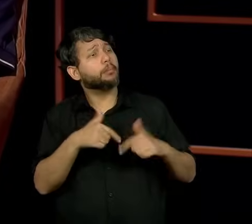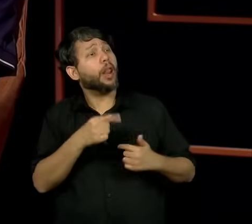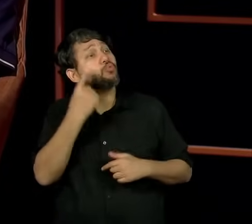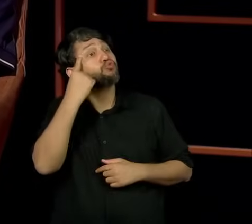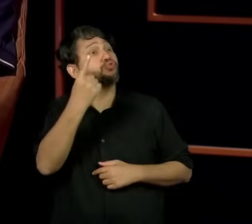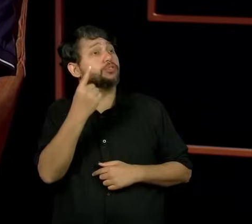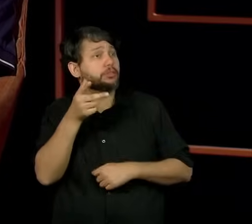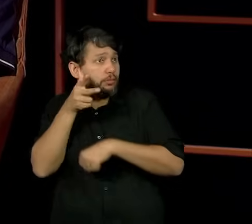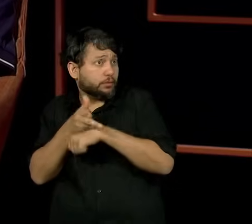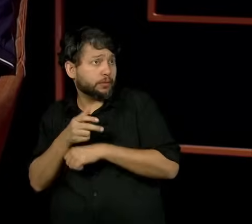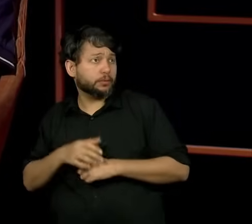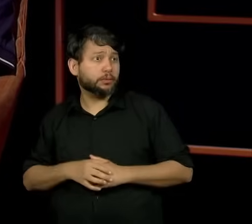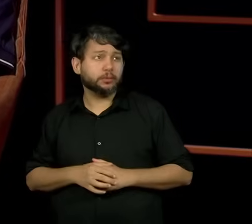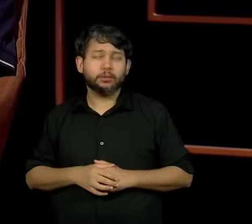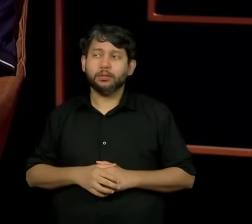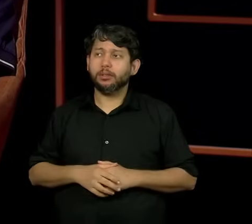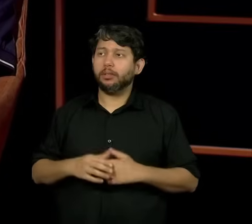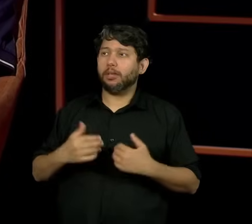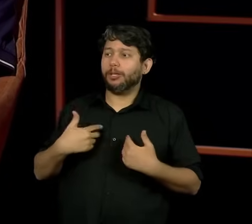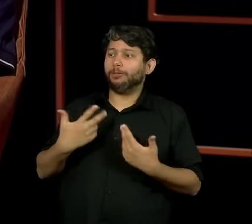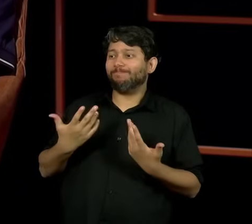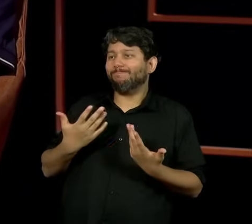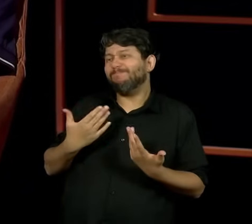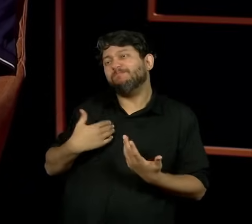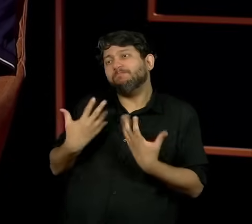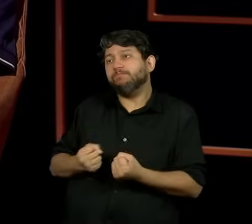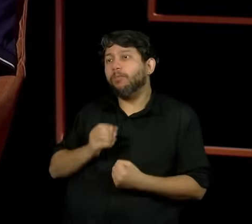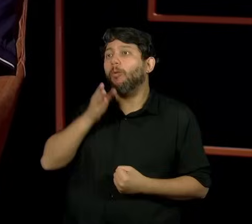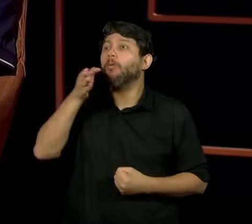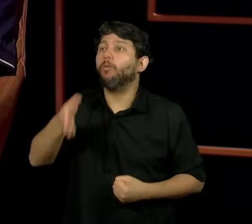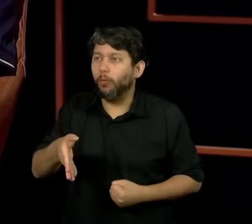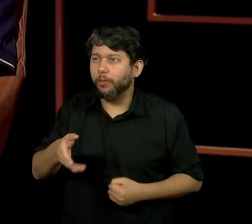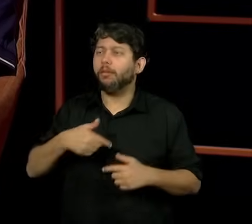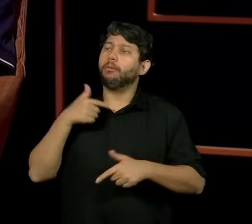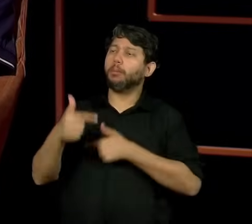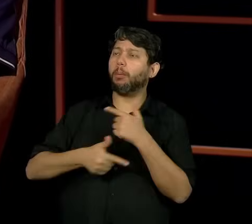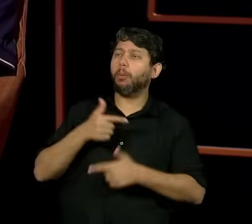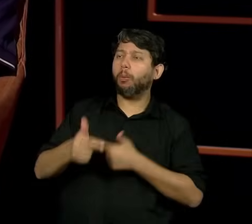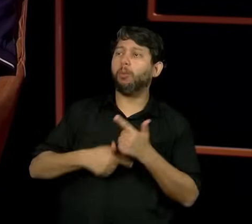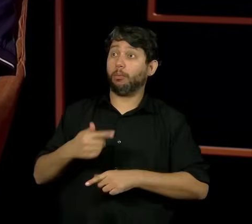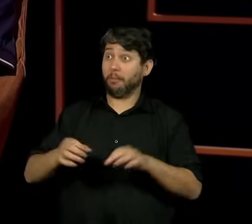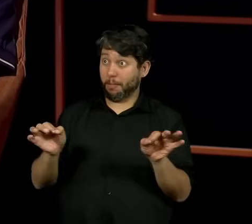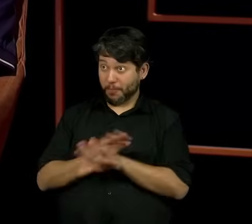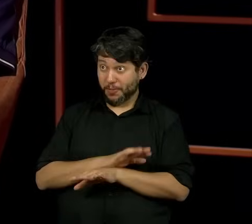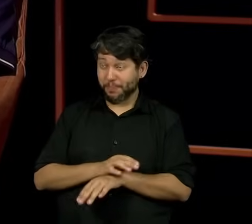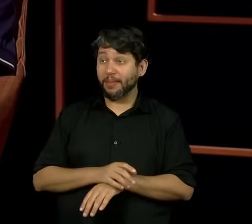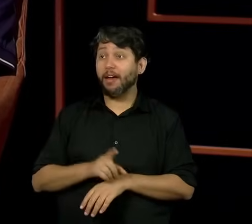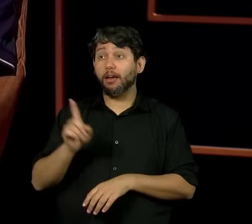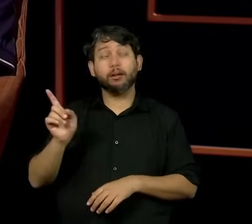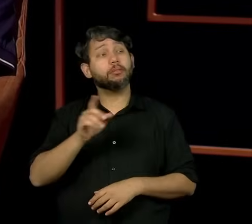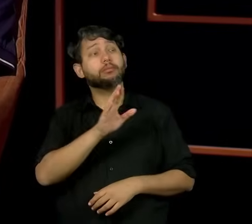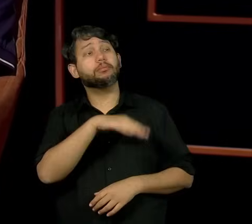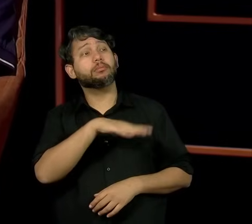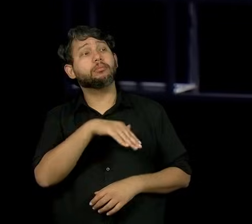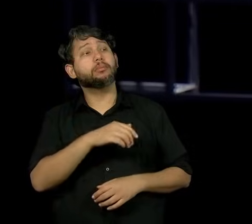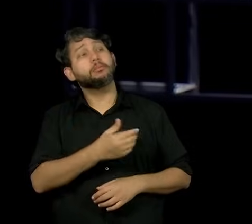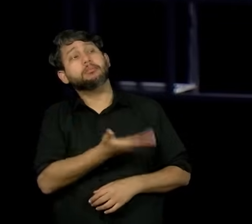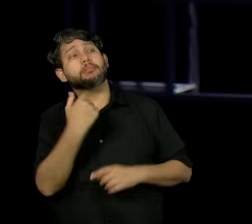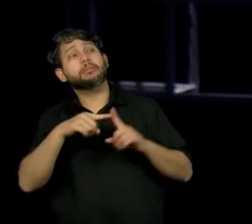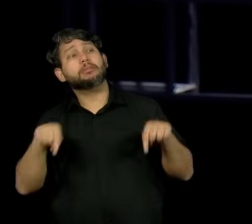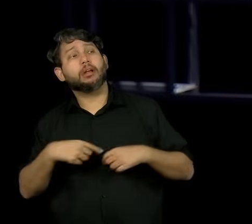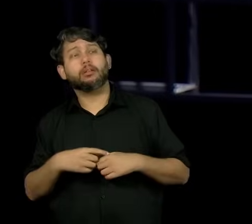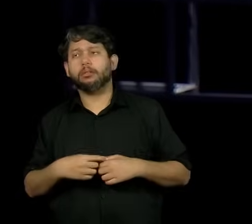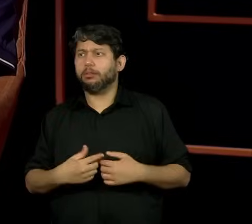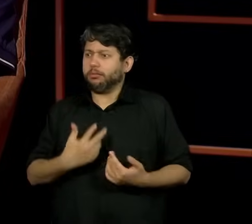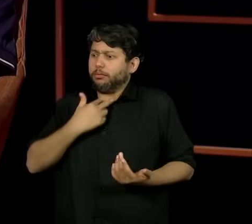a gravação, ele mandou eu subir. Eu falei, puta, fiz tudo errado, eu acho. Aí eu subi, ele falou assim, que tal um contrato de 1 ano? Era